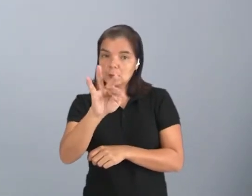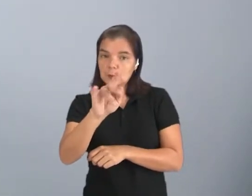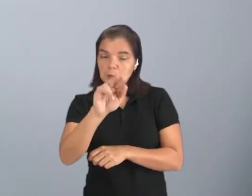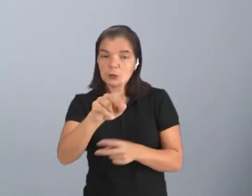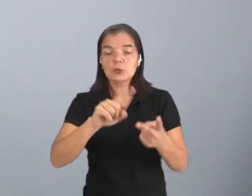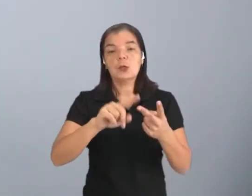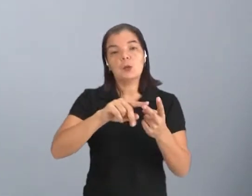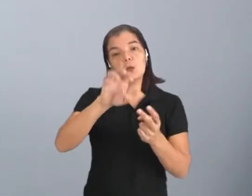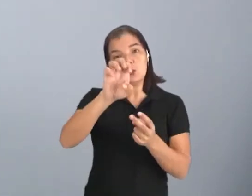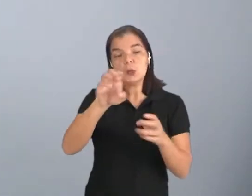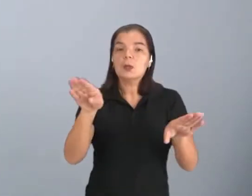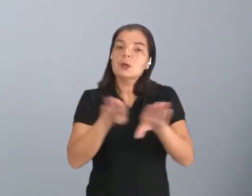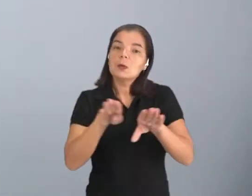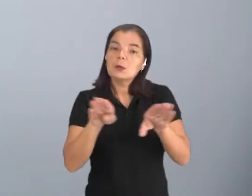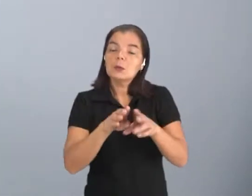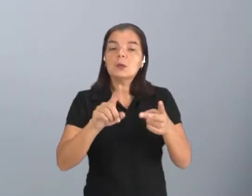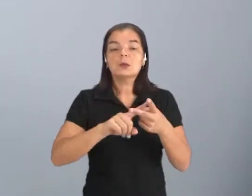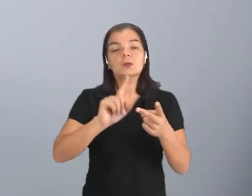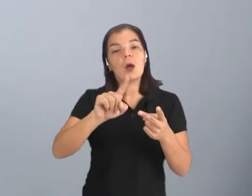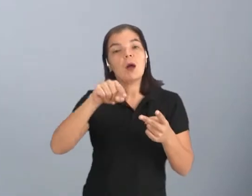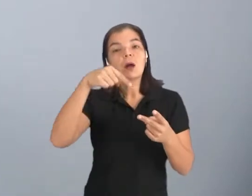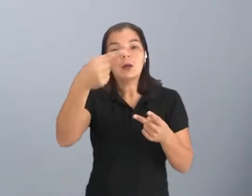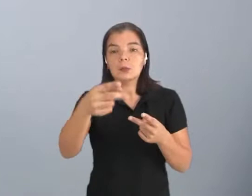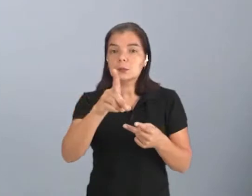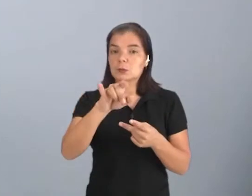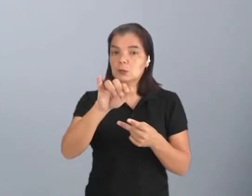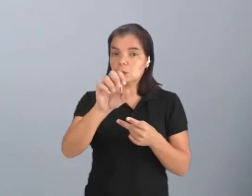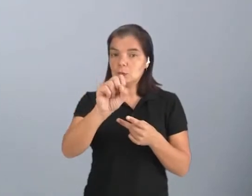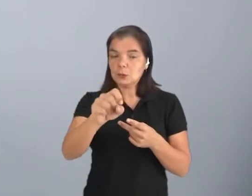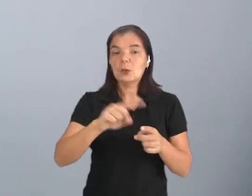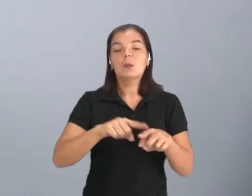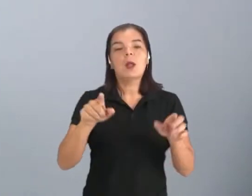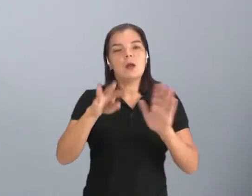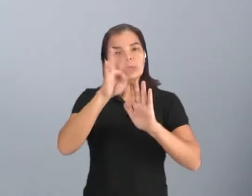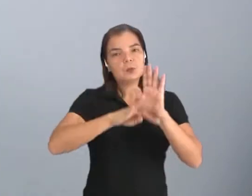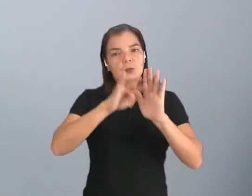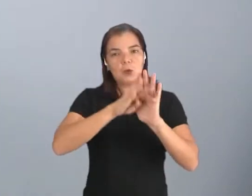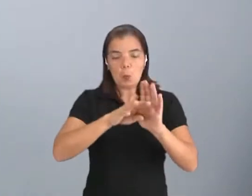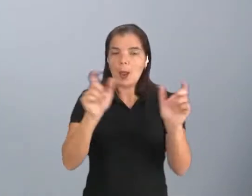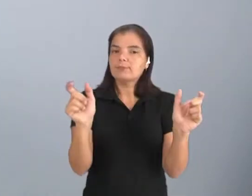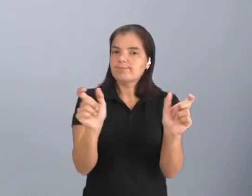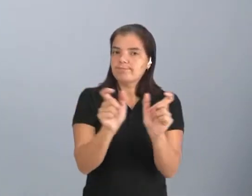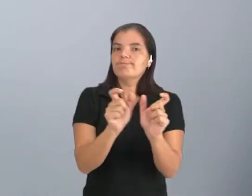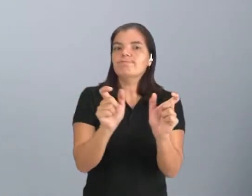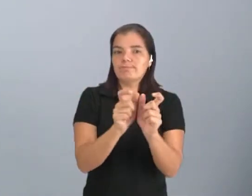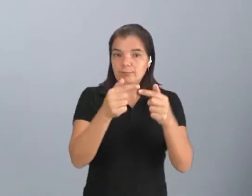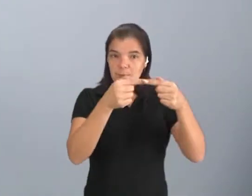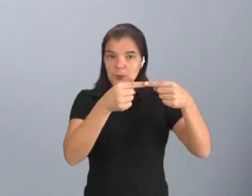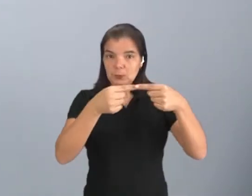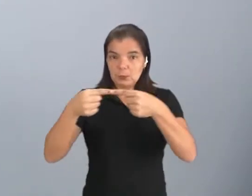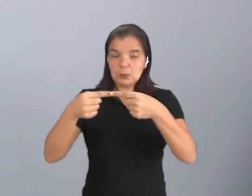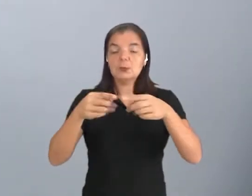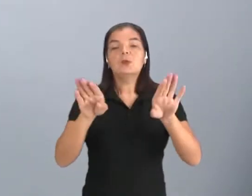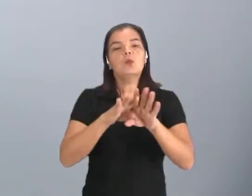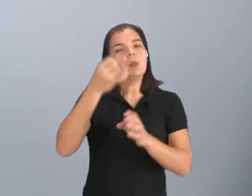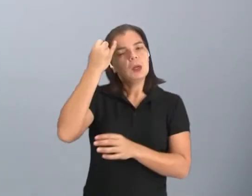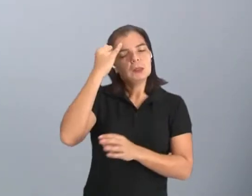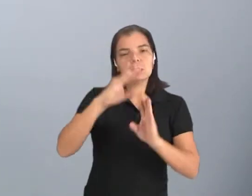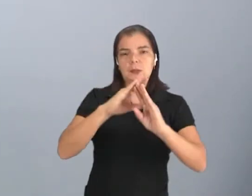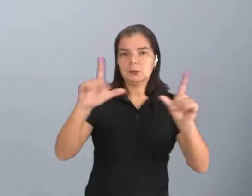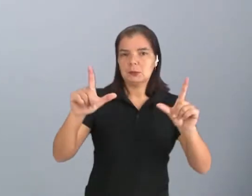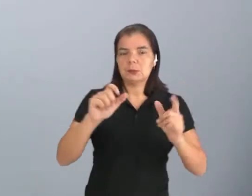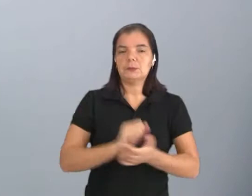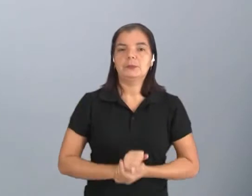e, o também, o além disso, né? Para poder tornar o nosso texto mais coeso e passar para o nosso interlocutor uma ideia mais